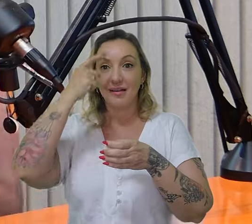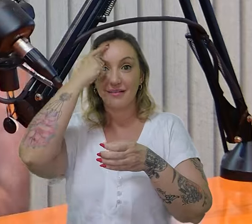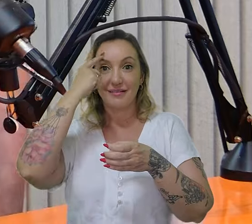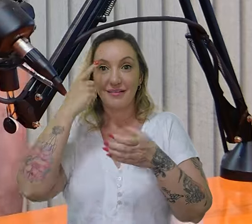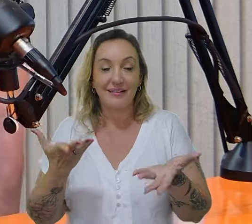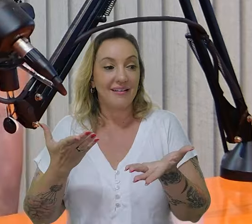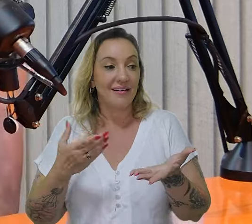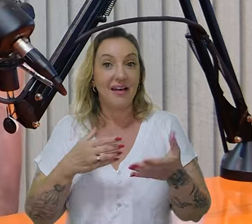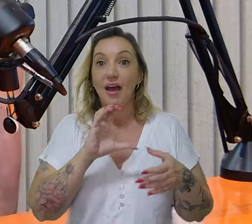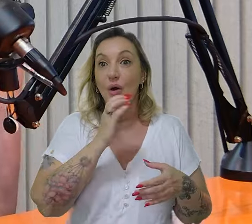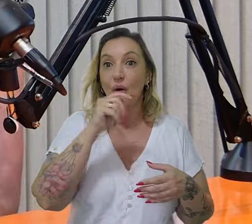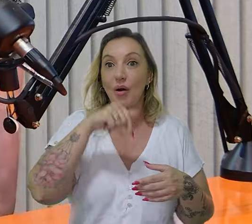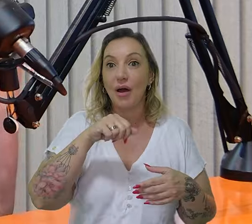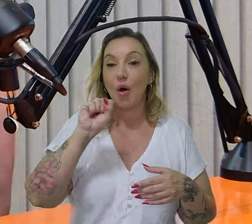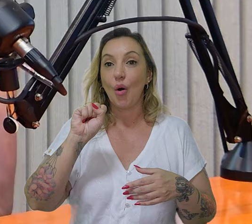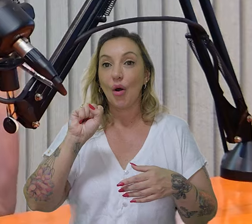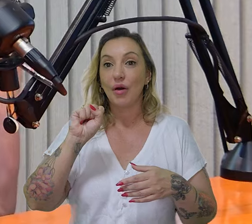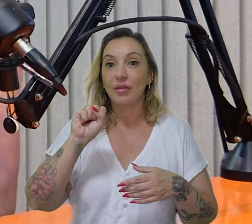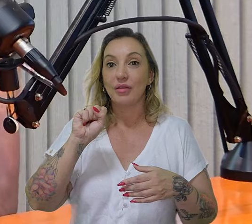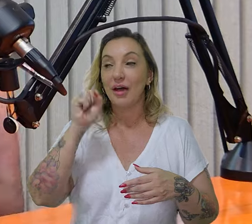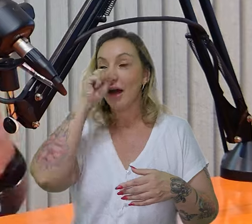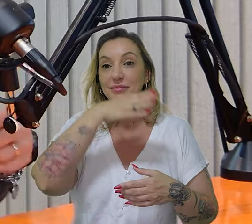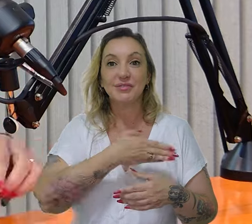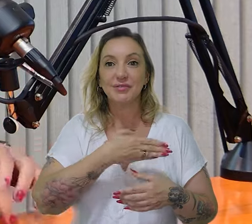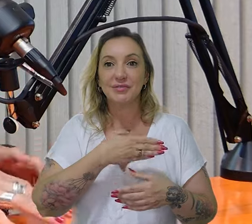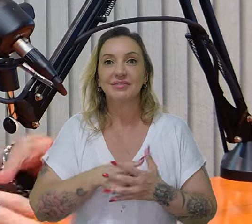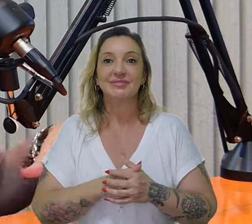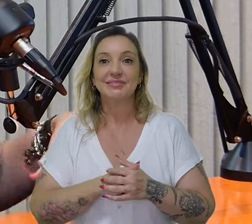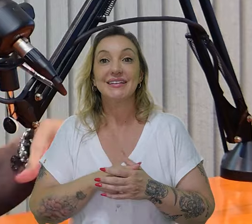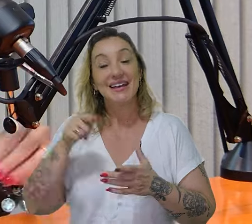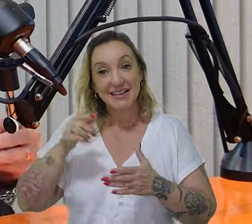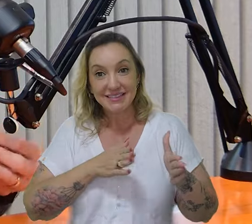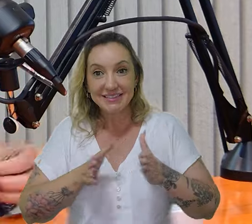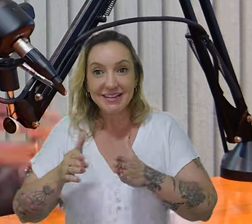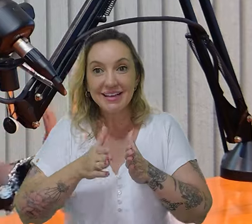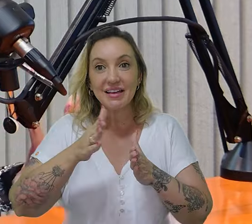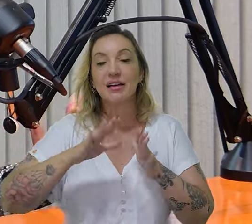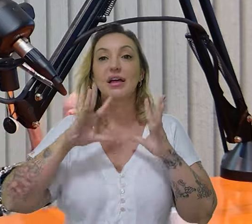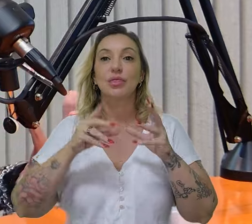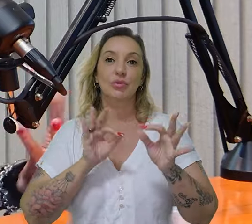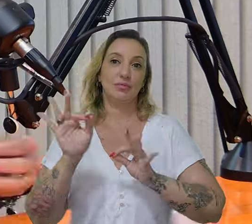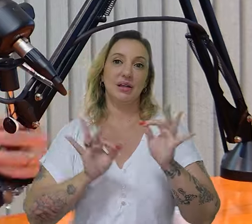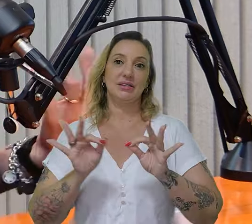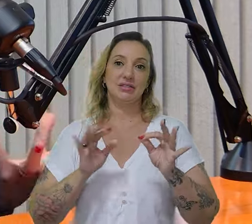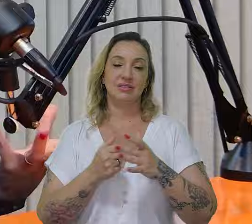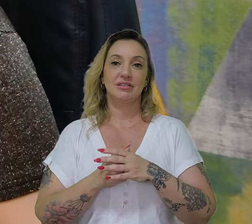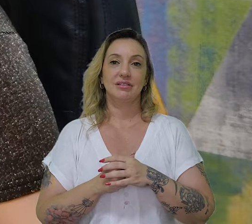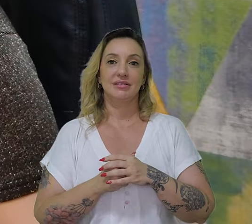Potter que uma coca-cola que você paga oito você acha um absurdo Então esse caminho é isso tudo é planejamento